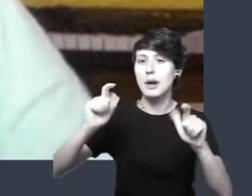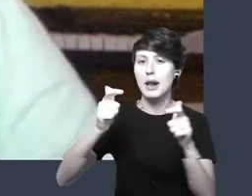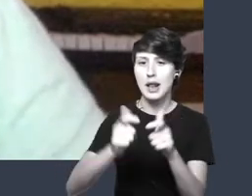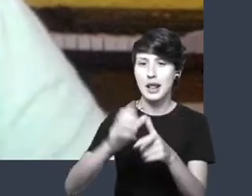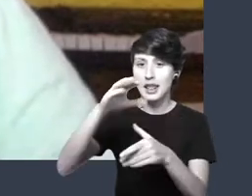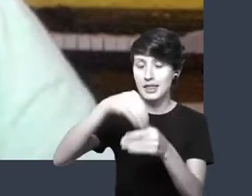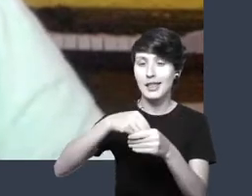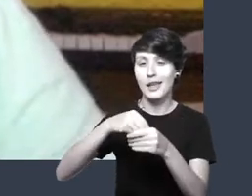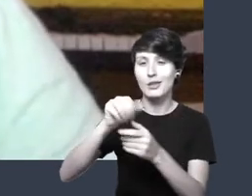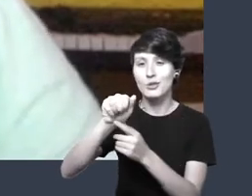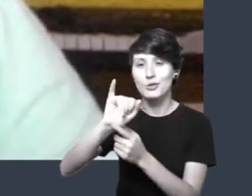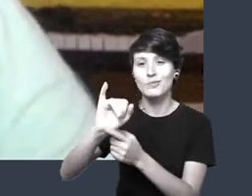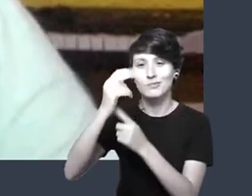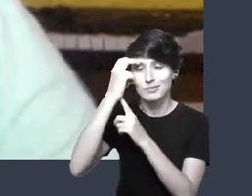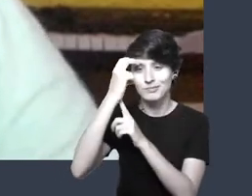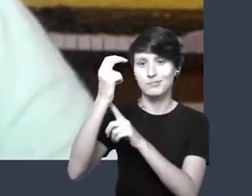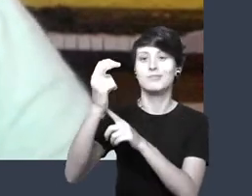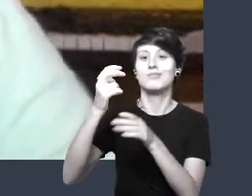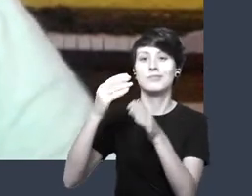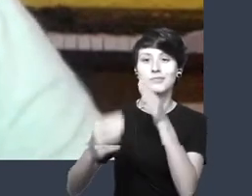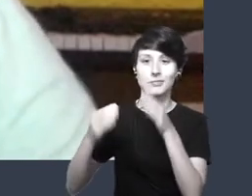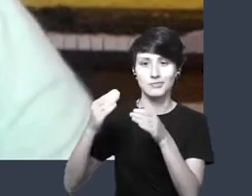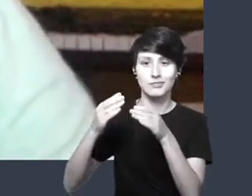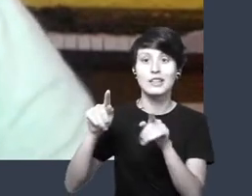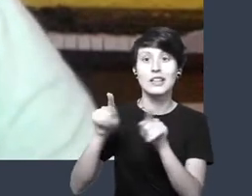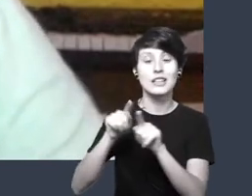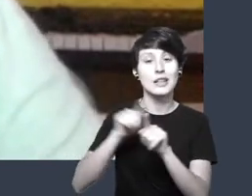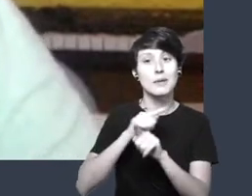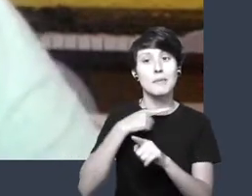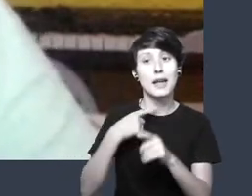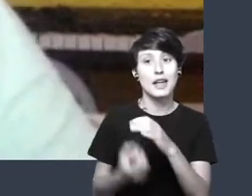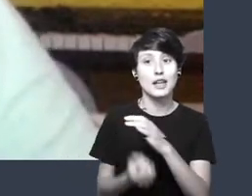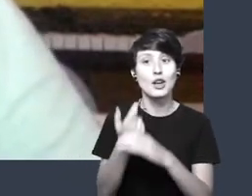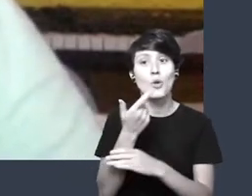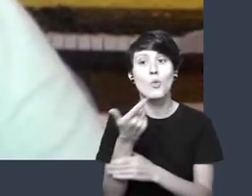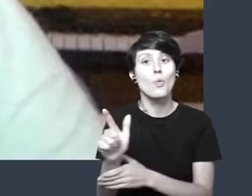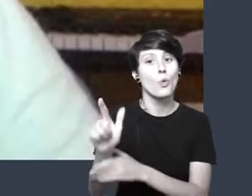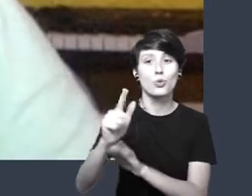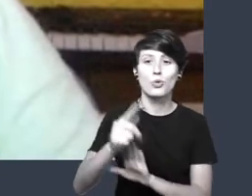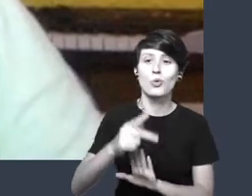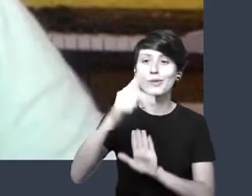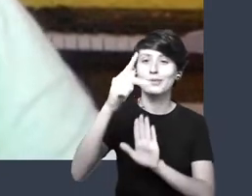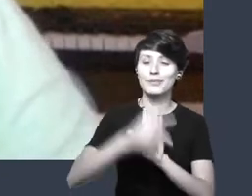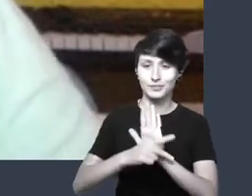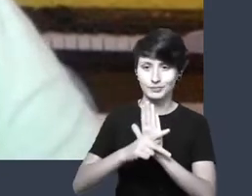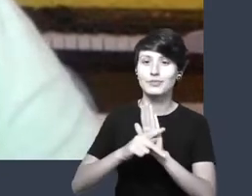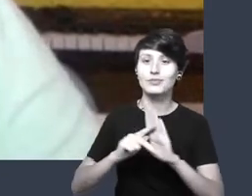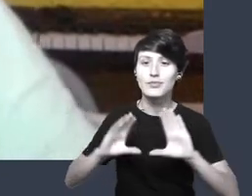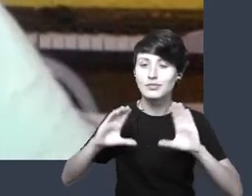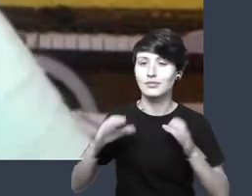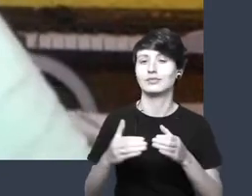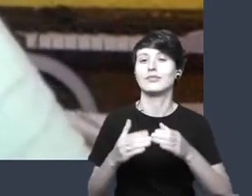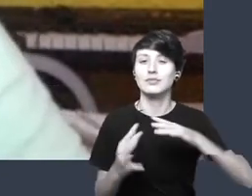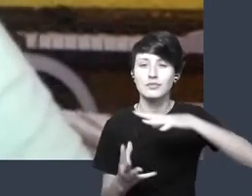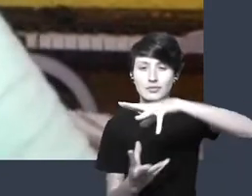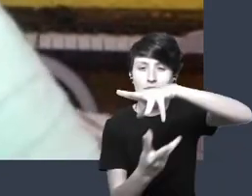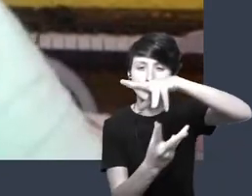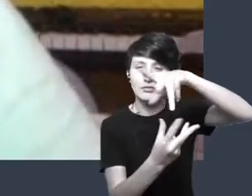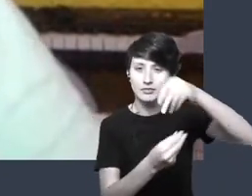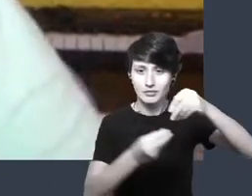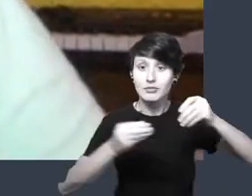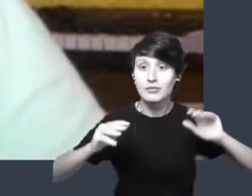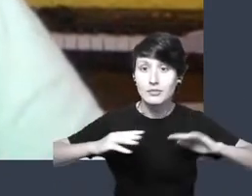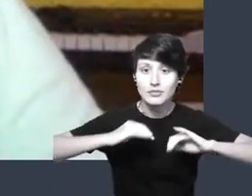artificial. E também é fundadora do RLadies, uma organização mundial para promover